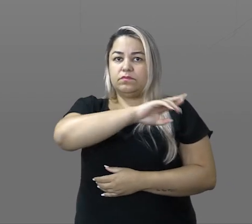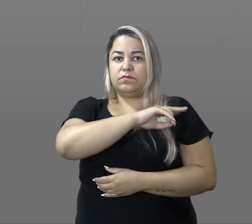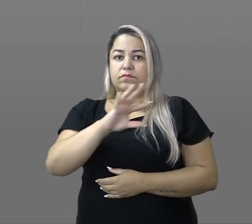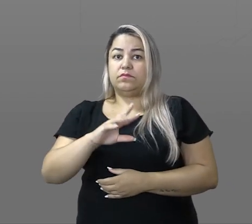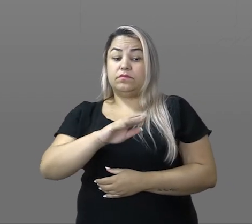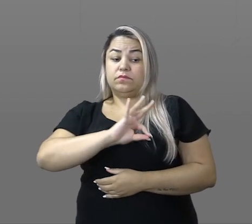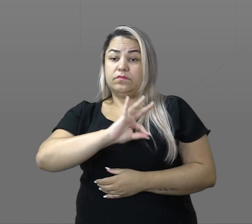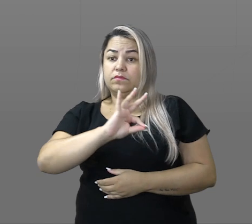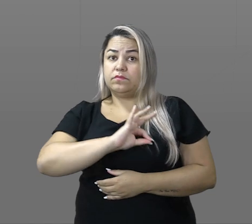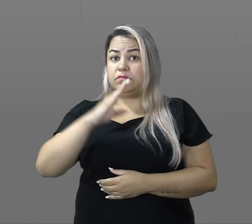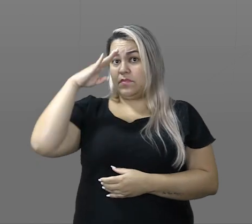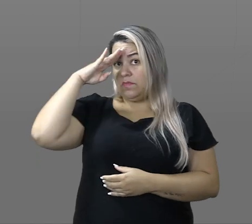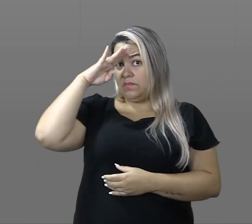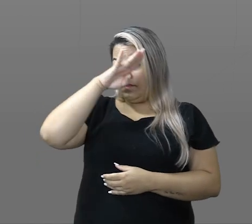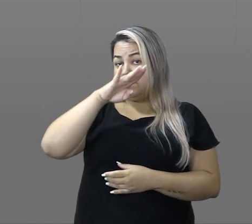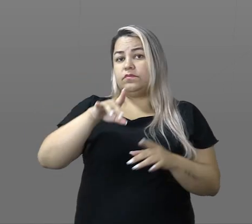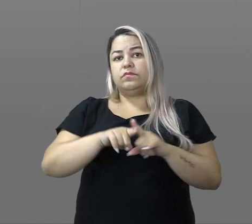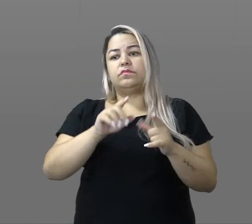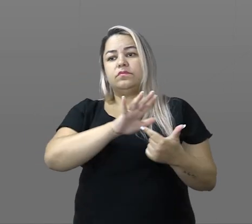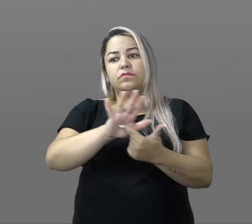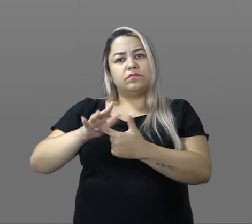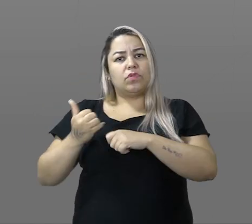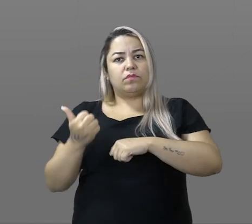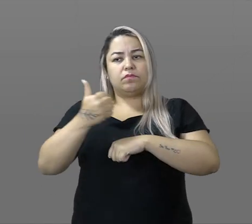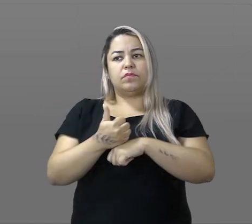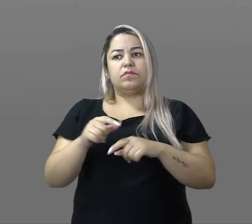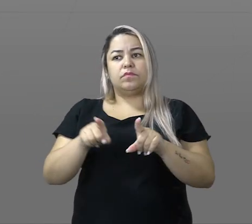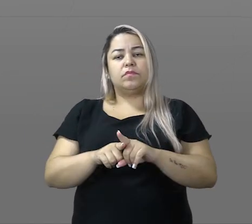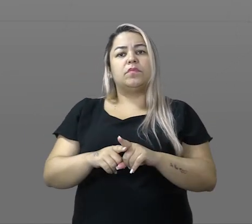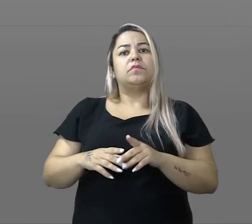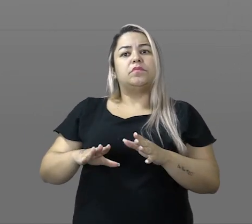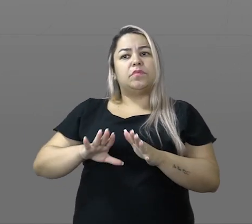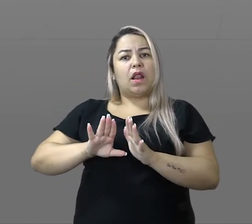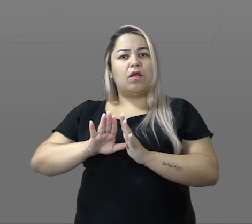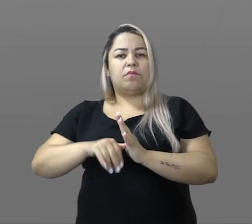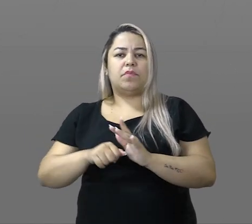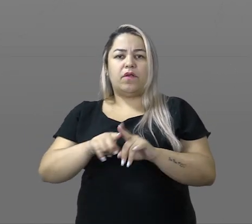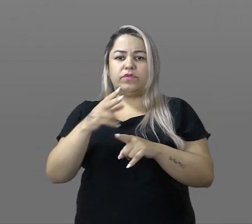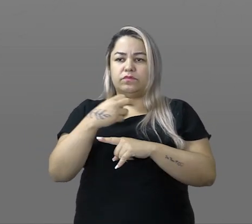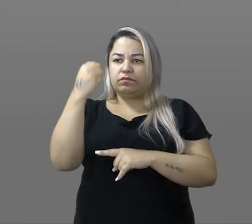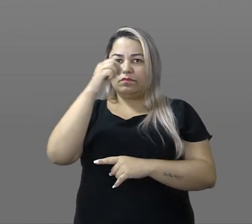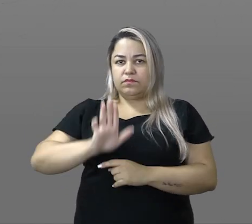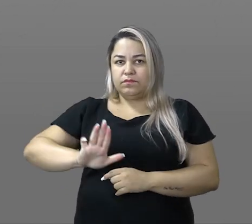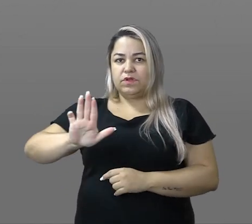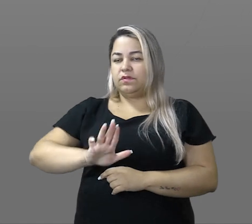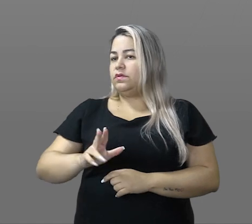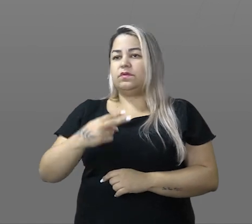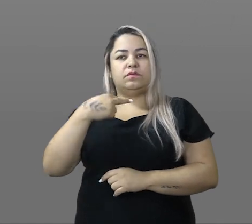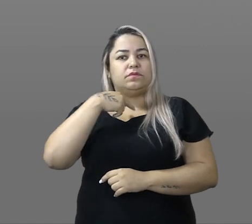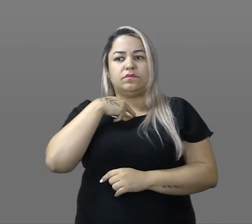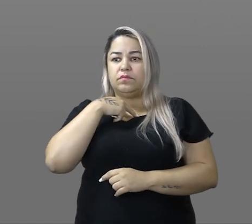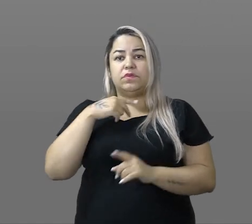da Polícia Rodoviária Federal do Bolsonaro mostra a extensão do golpe armado para roubar a vitória do Lula nas eleições de